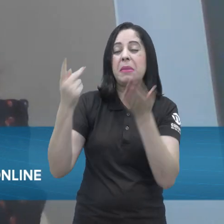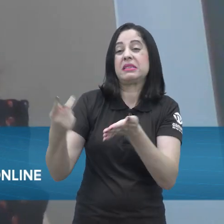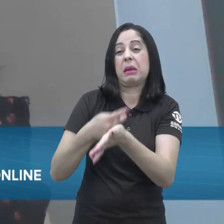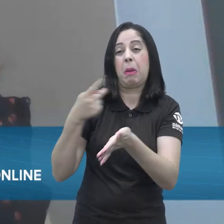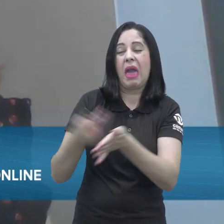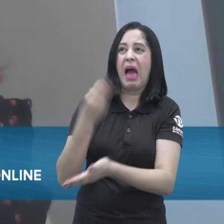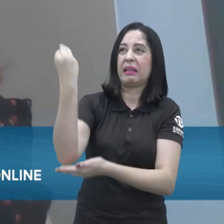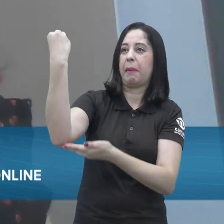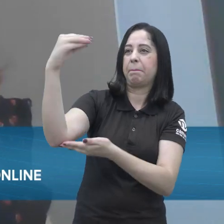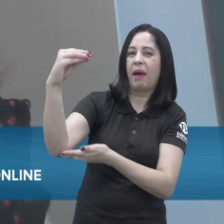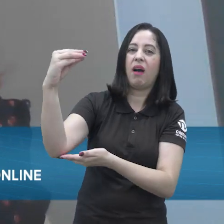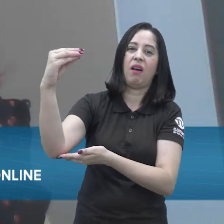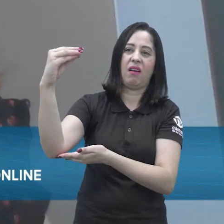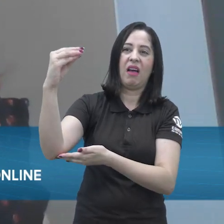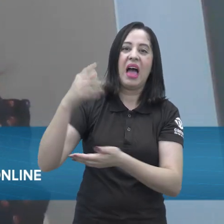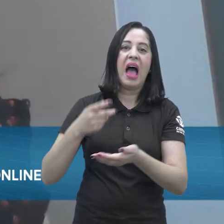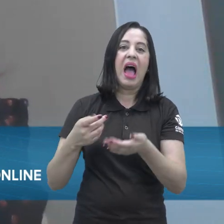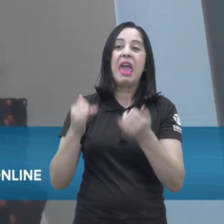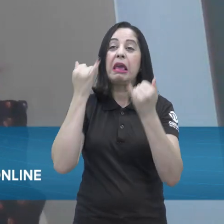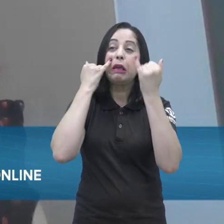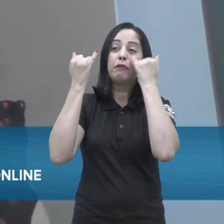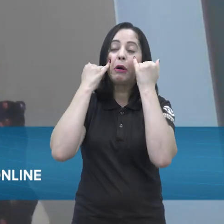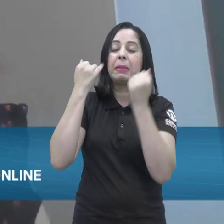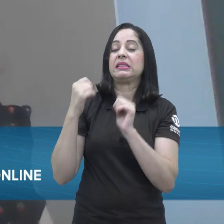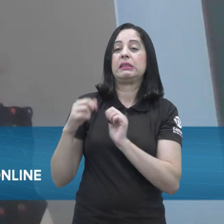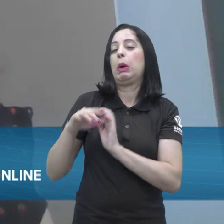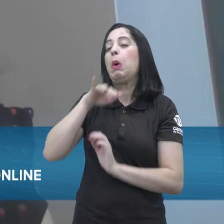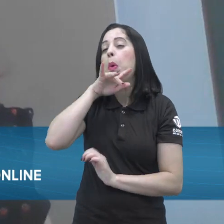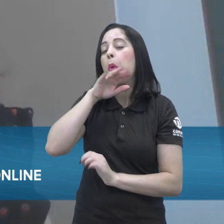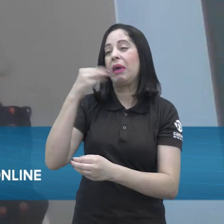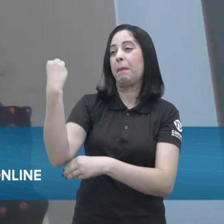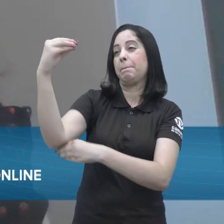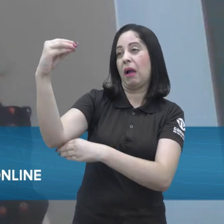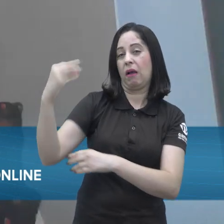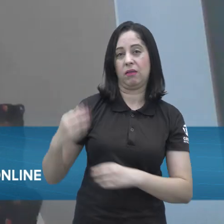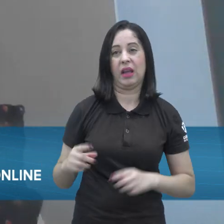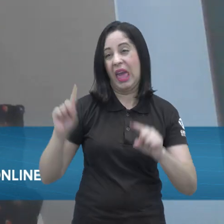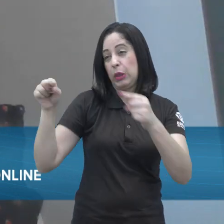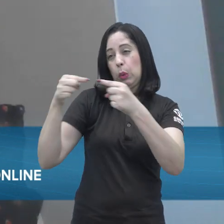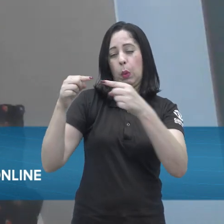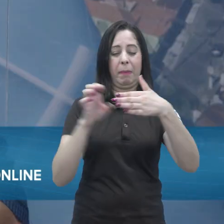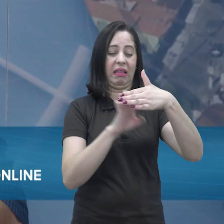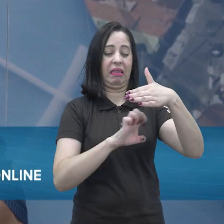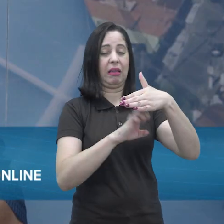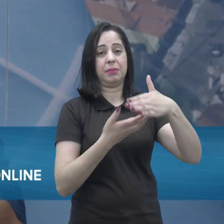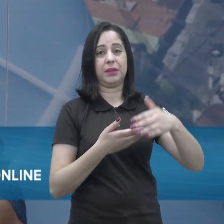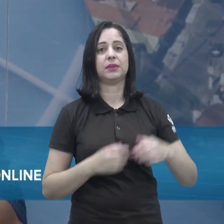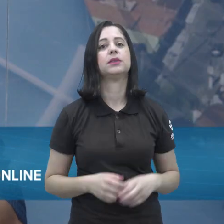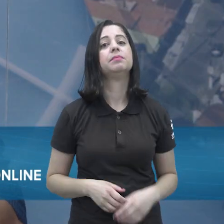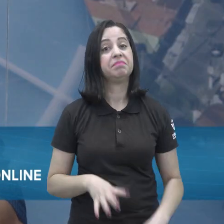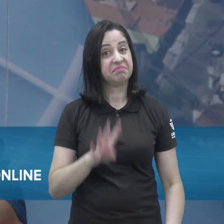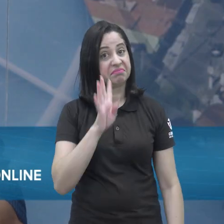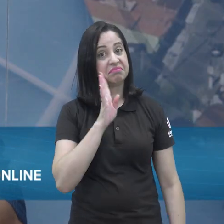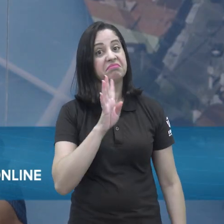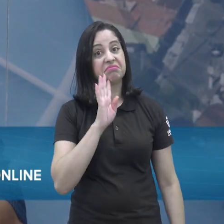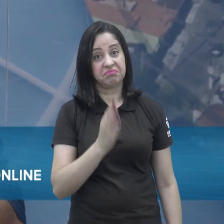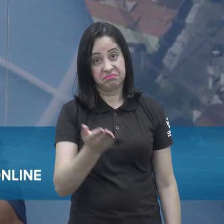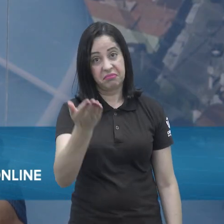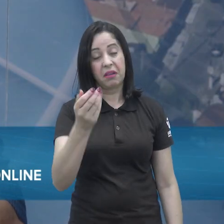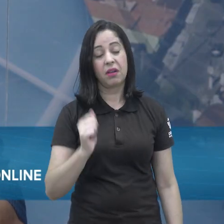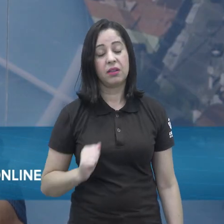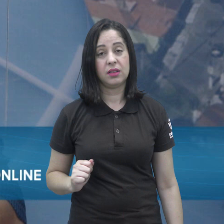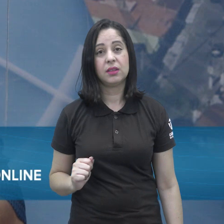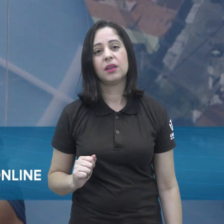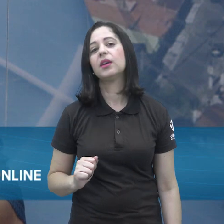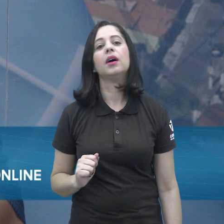é propriamente positiva ali para a marca empregadora. Uhum. É muito bacana isso tudo, porque você traz aqui com a